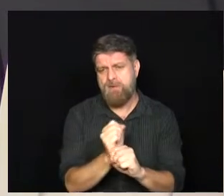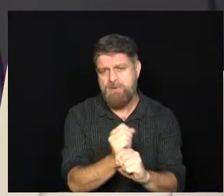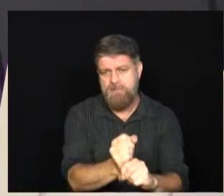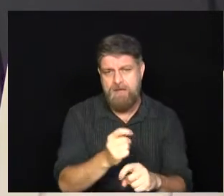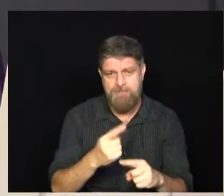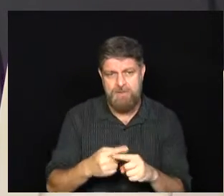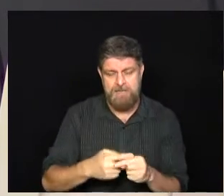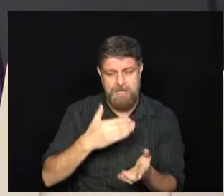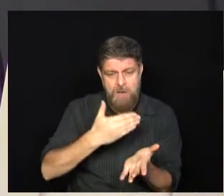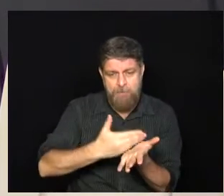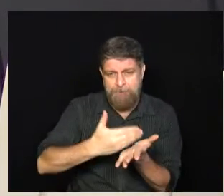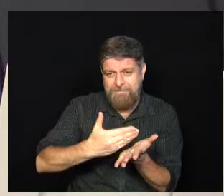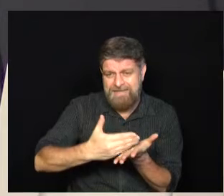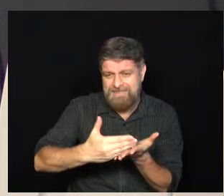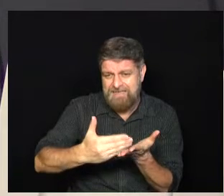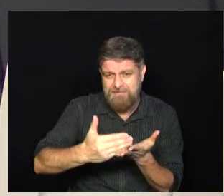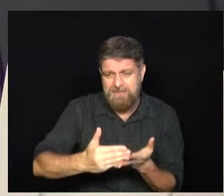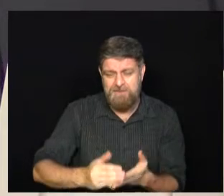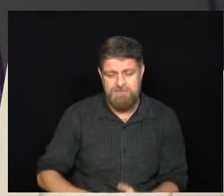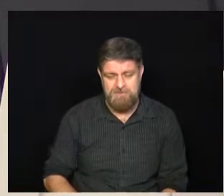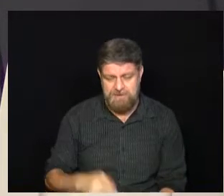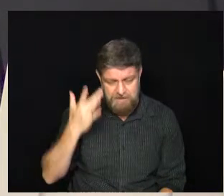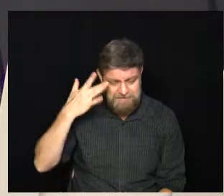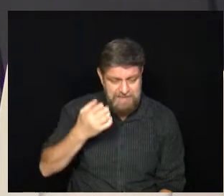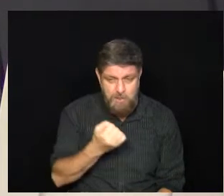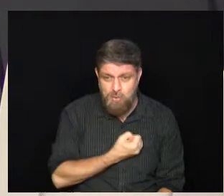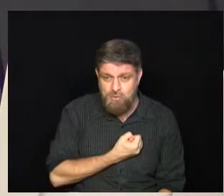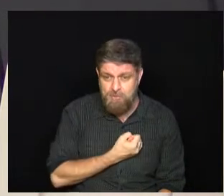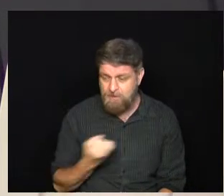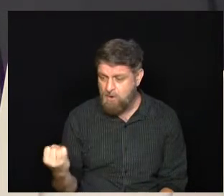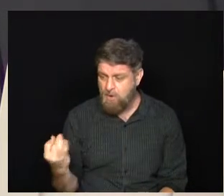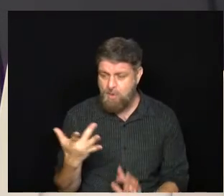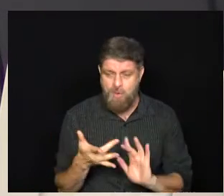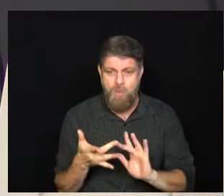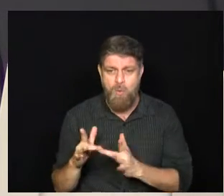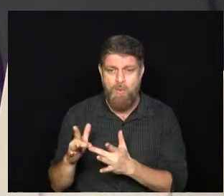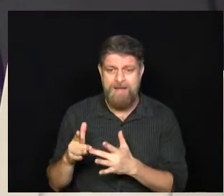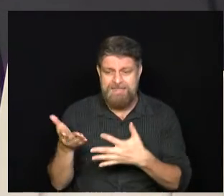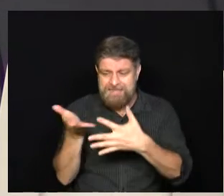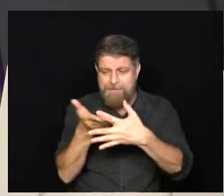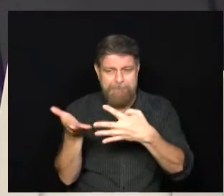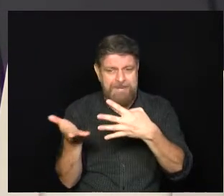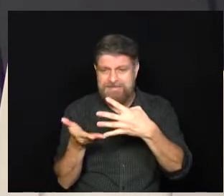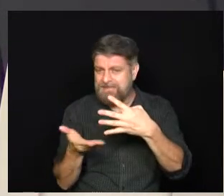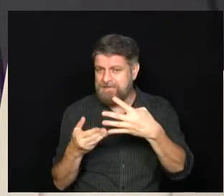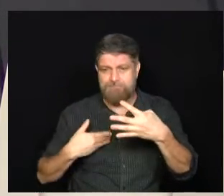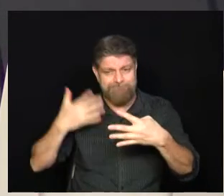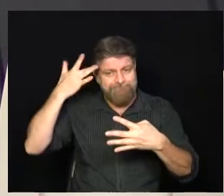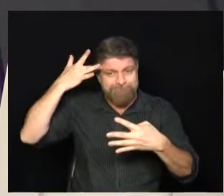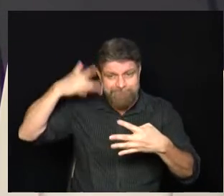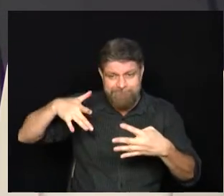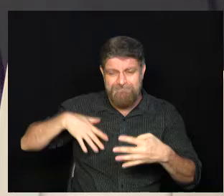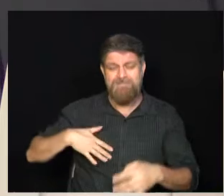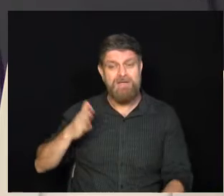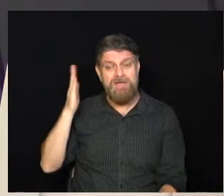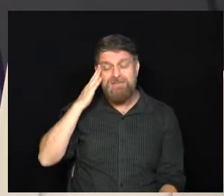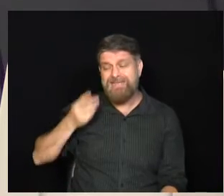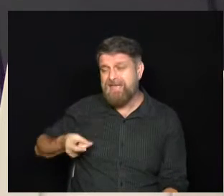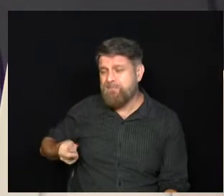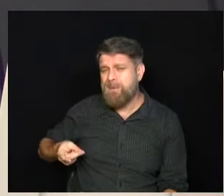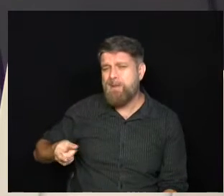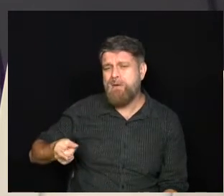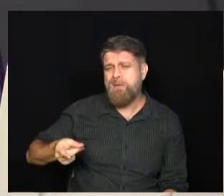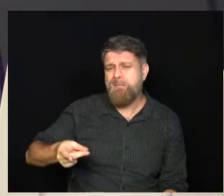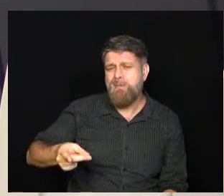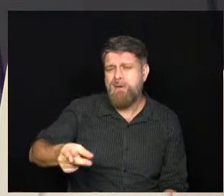parcelamento, não tenho de cabeça aqui os dados da lei, mas ele é longo, né? Então, essa variação grande foi por isso,